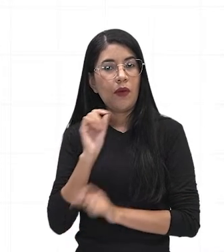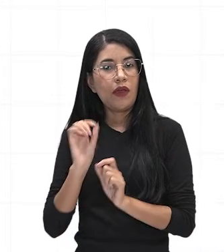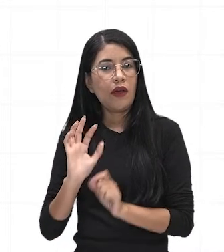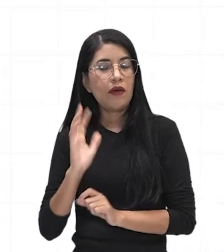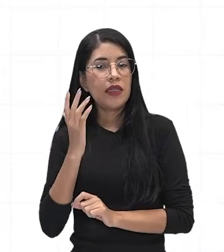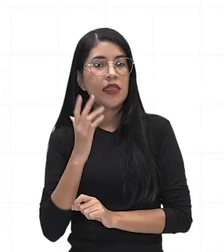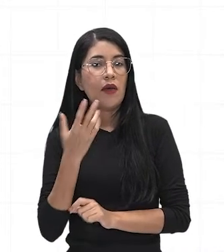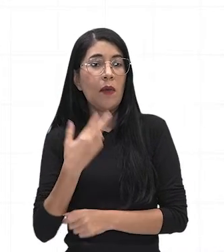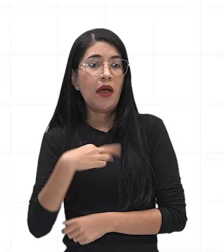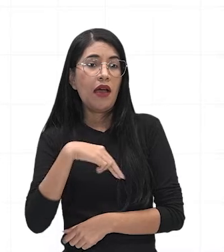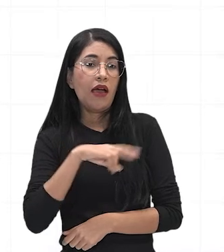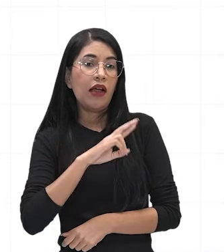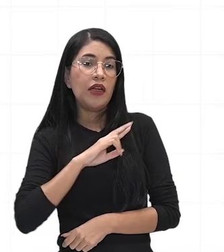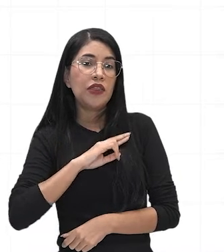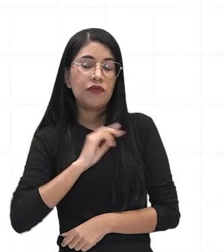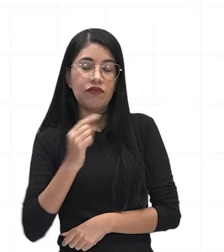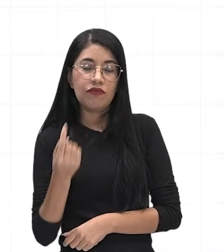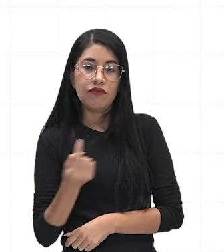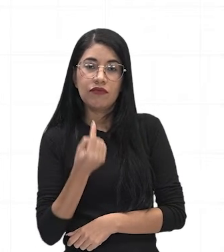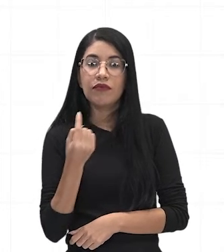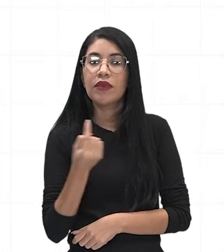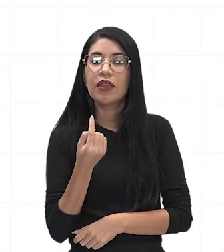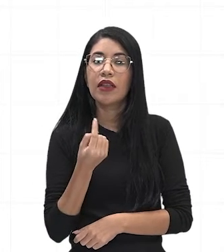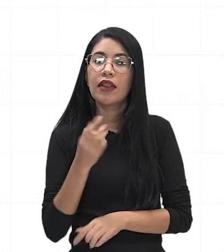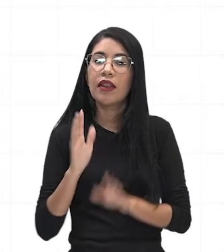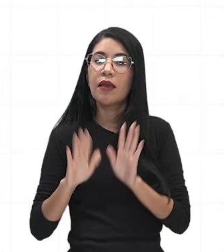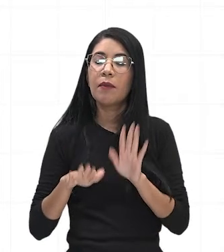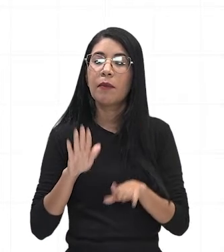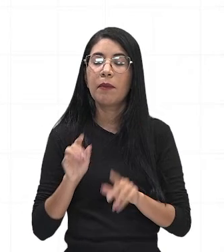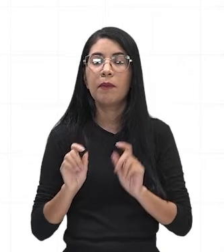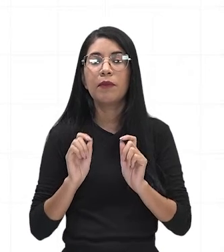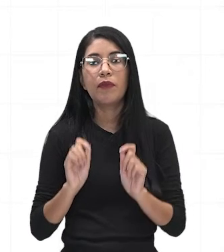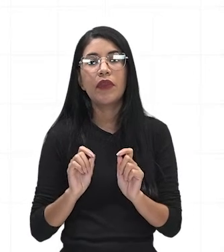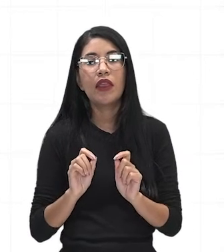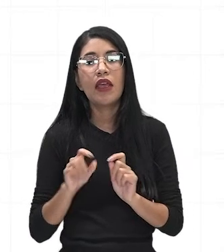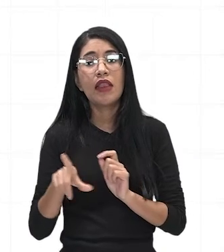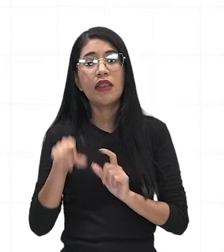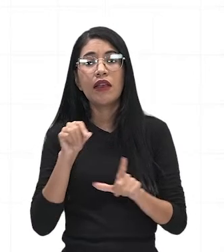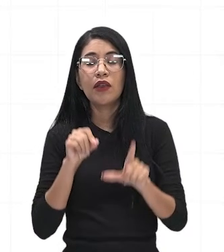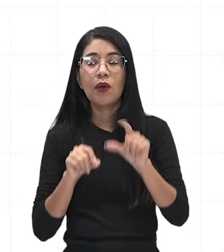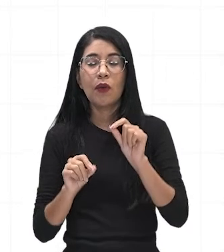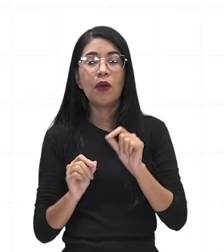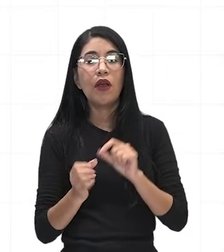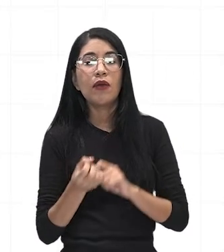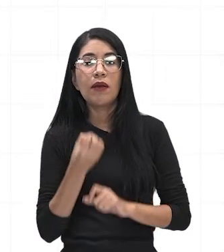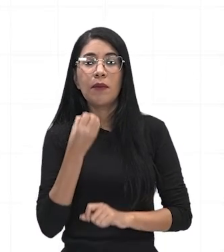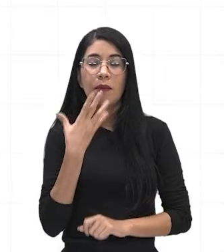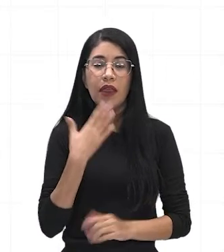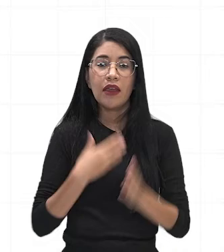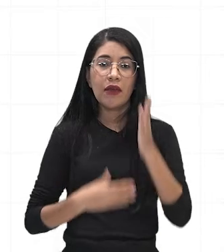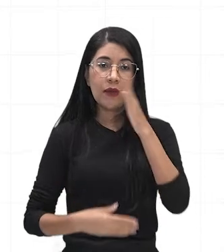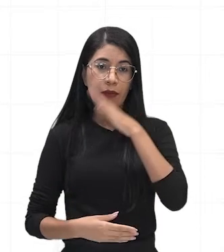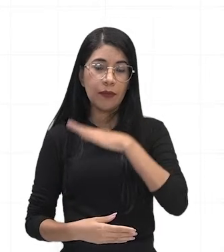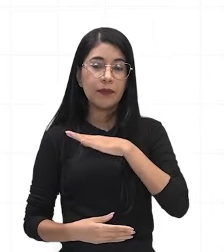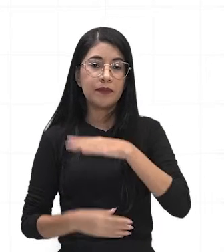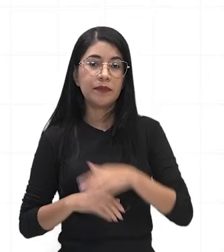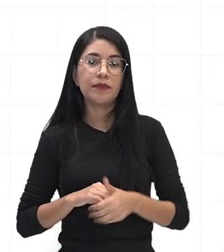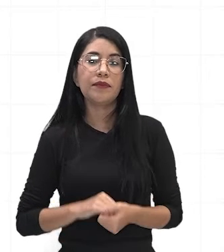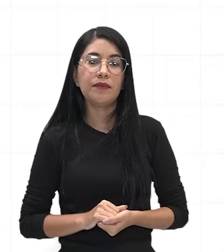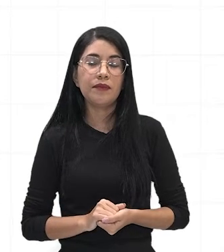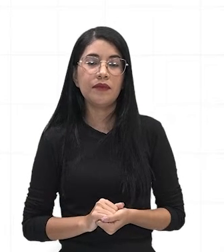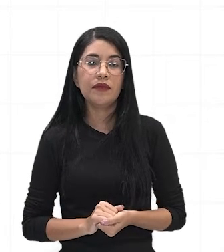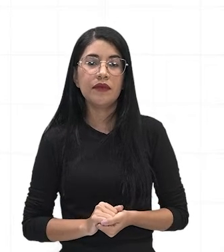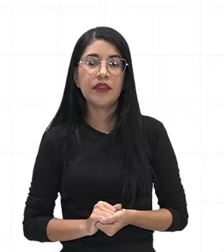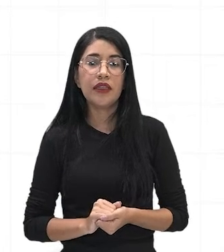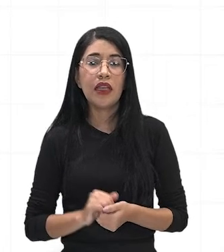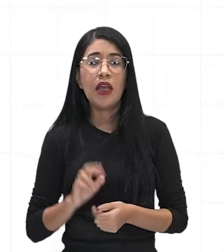posição religiosa de um indivíduo dependia da escolha entre o bem e o mal, tá?